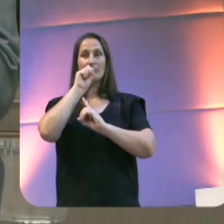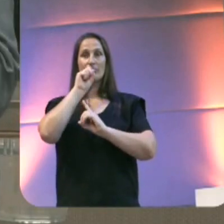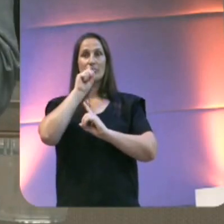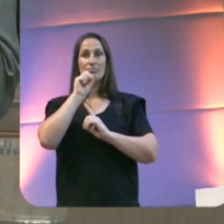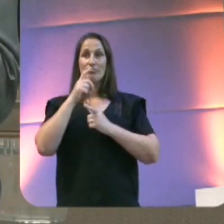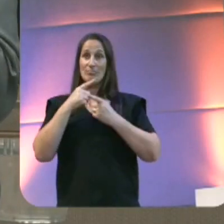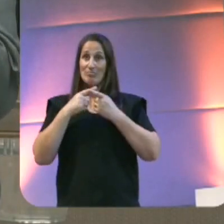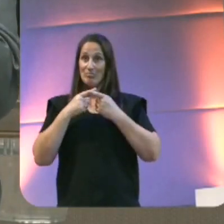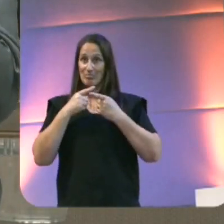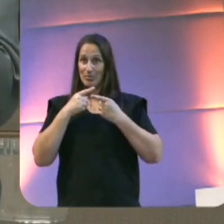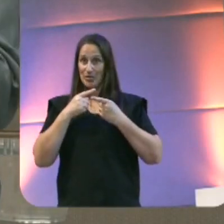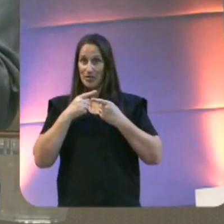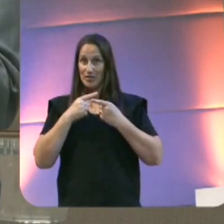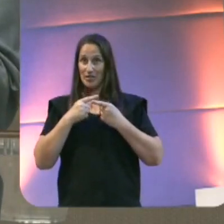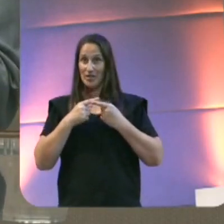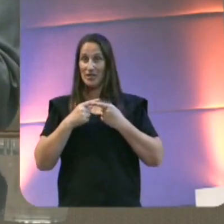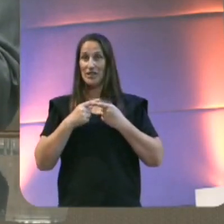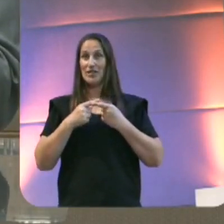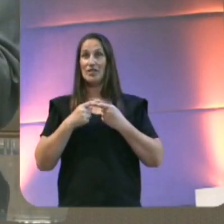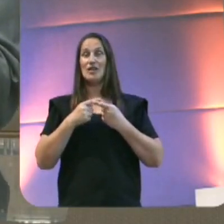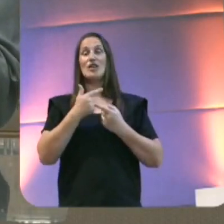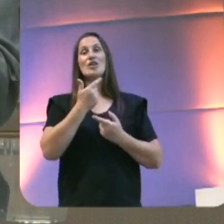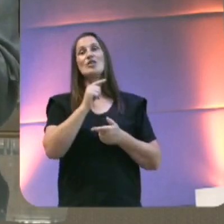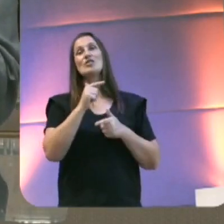Porque não há lugar para o óleo